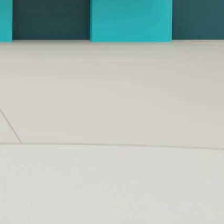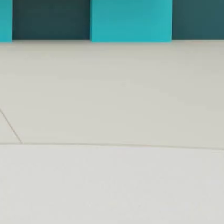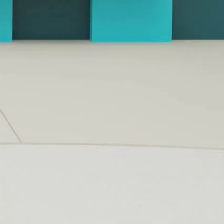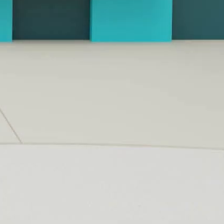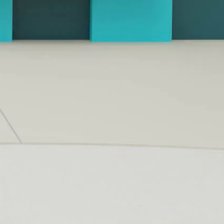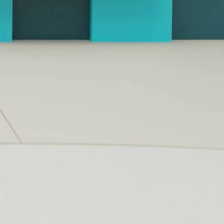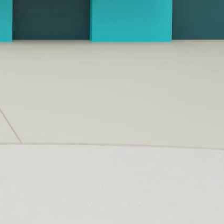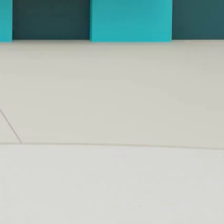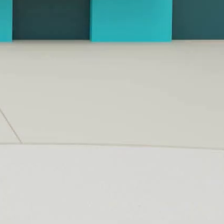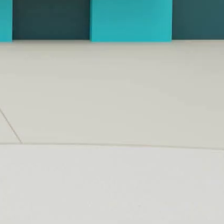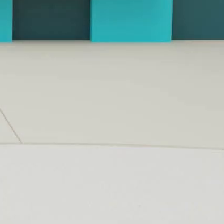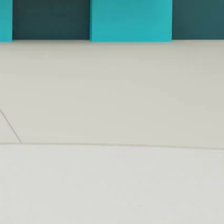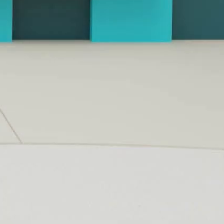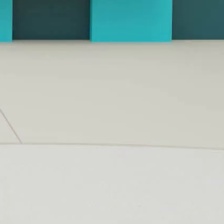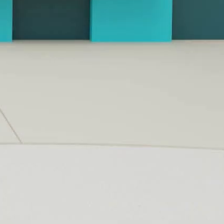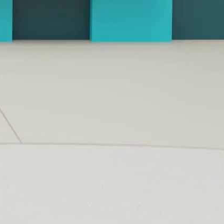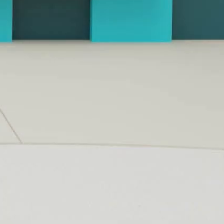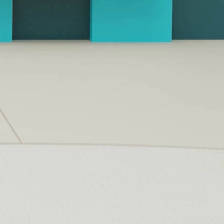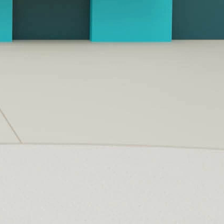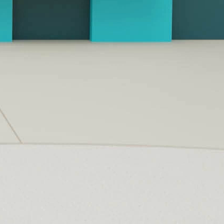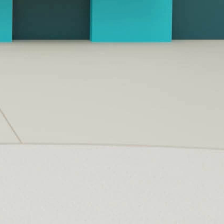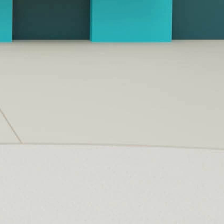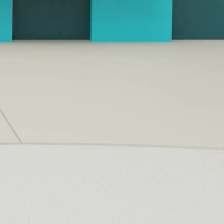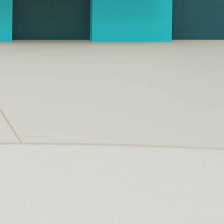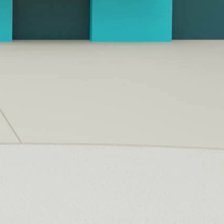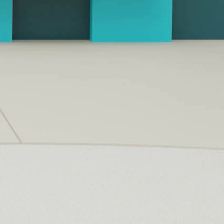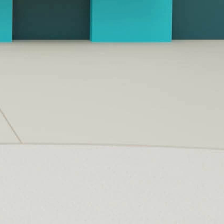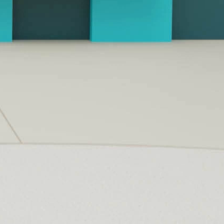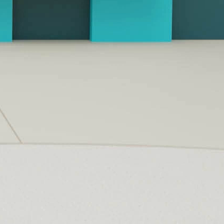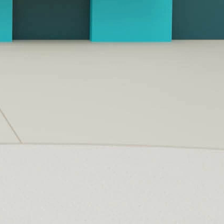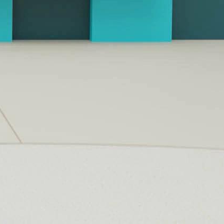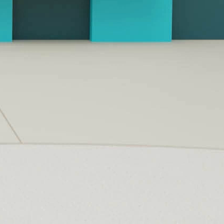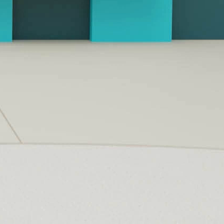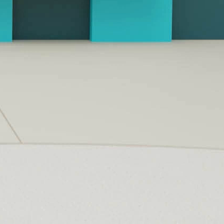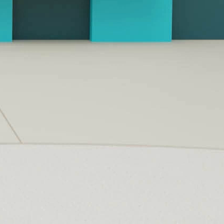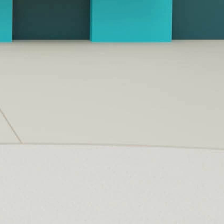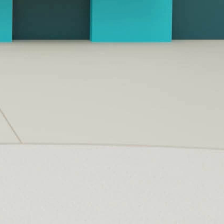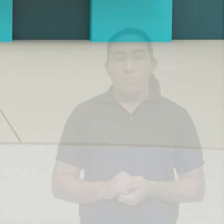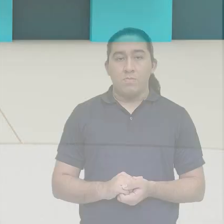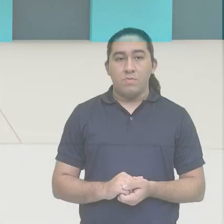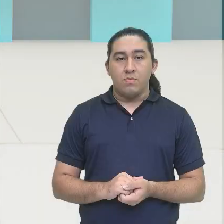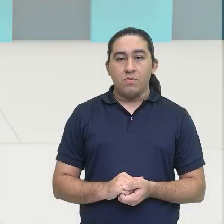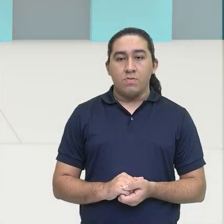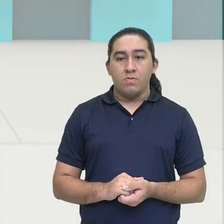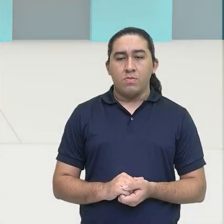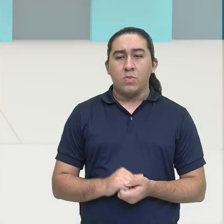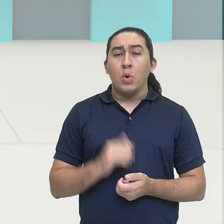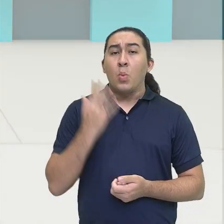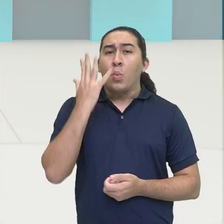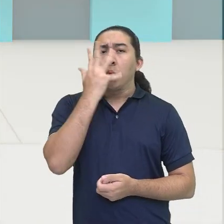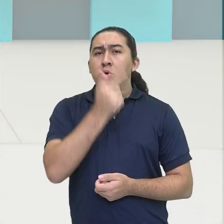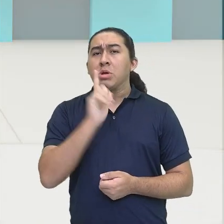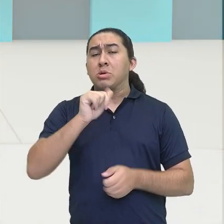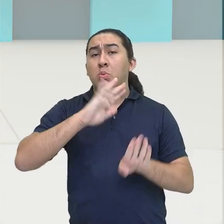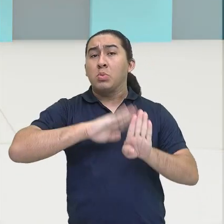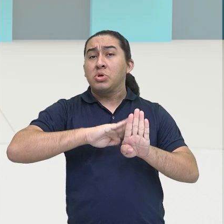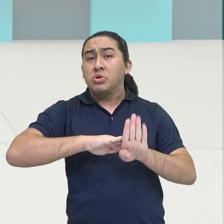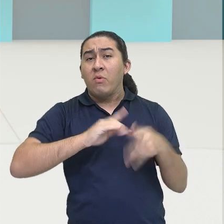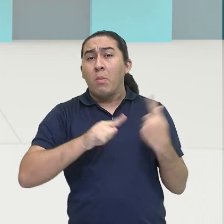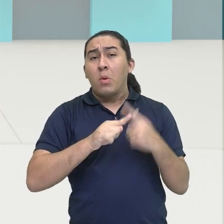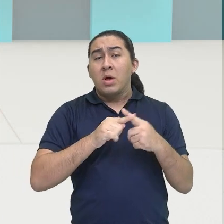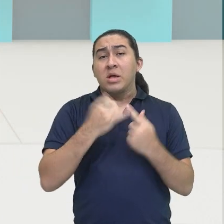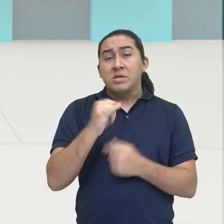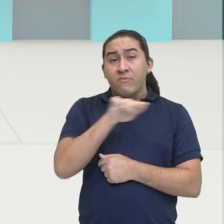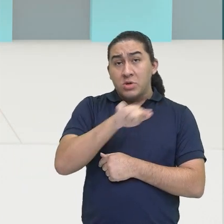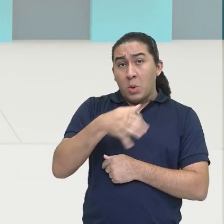o que é bonito para mim não pode ser bonito para você e vice-versa. E a forma como ele descreve essa mulher é como se ela fosse uma